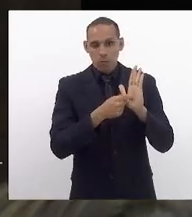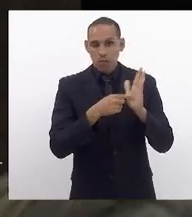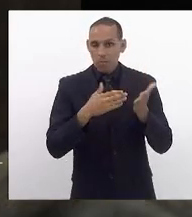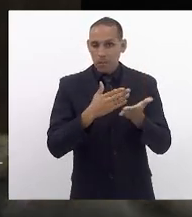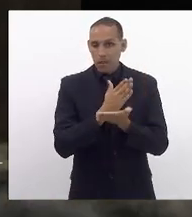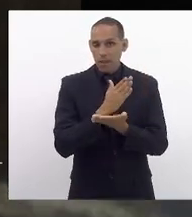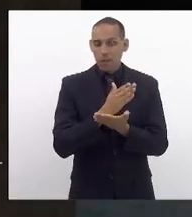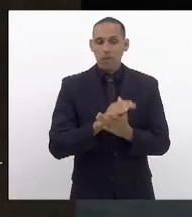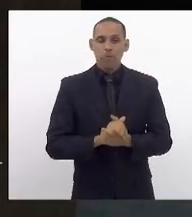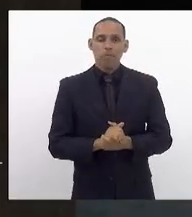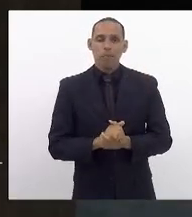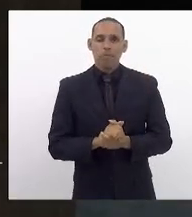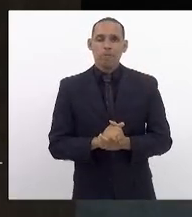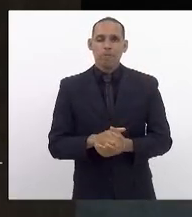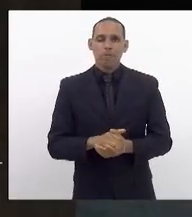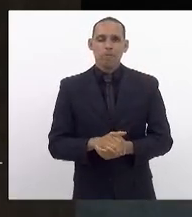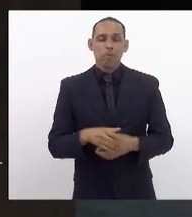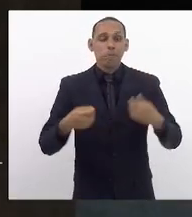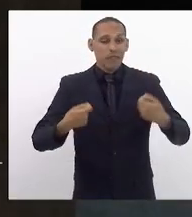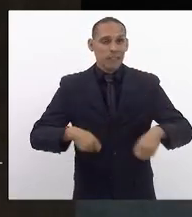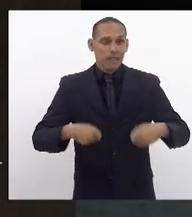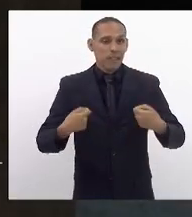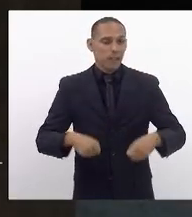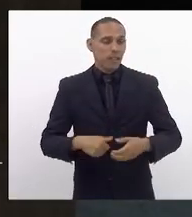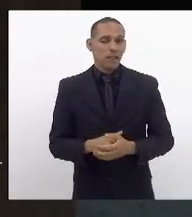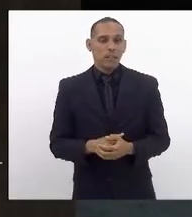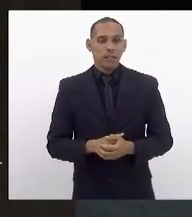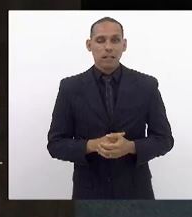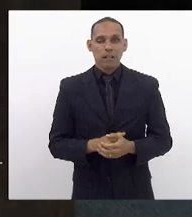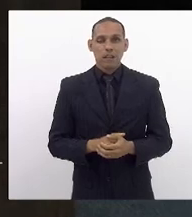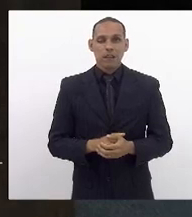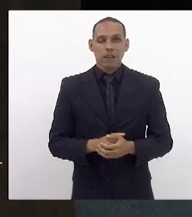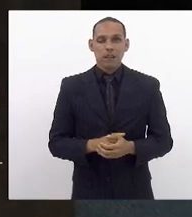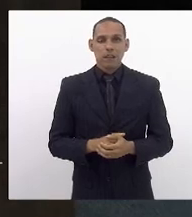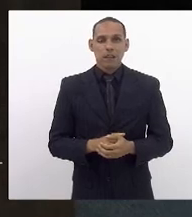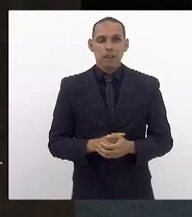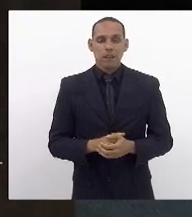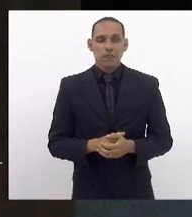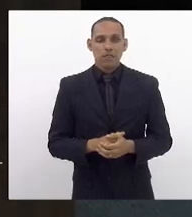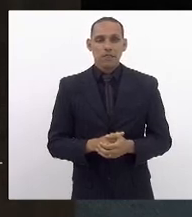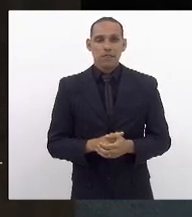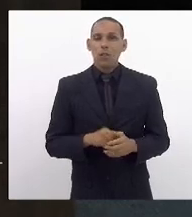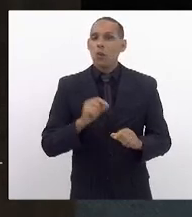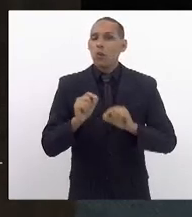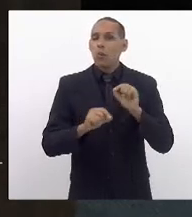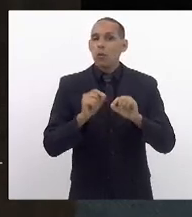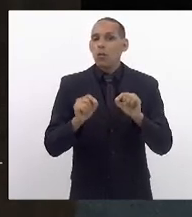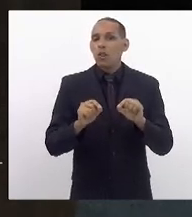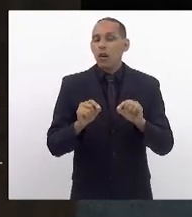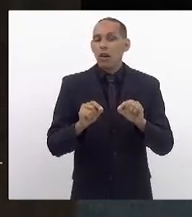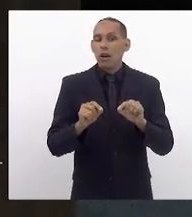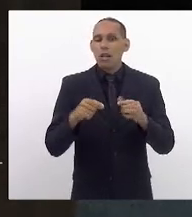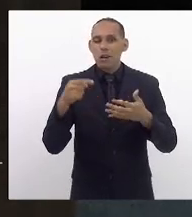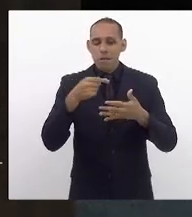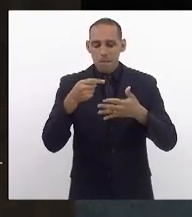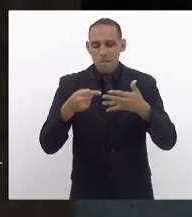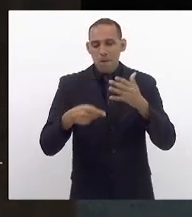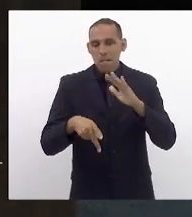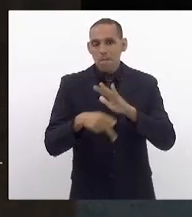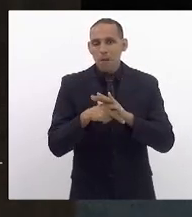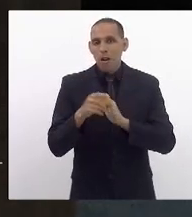presidente, ele terá que contar com o princípio federativo